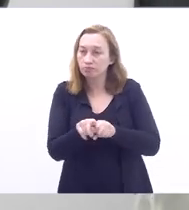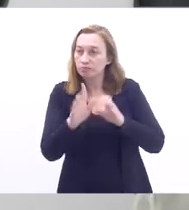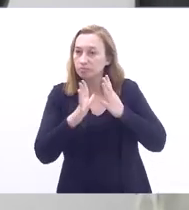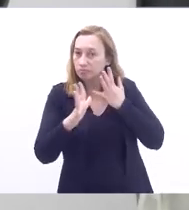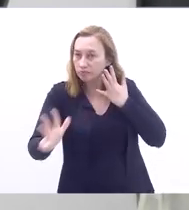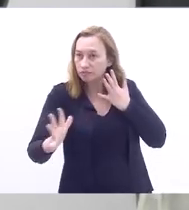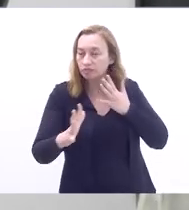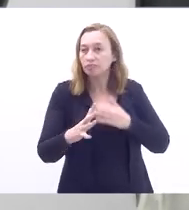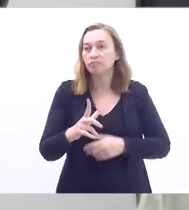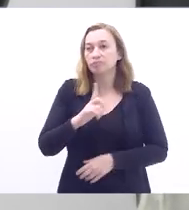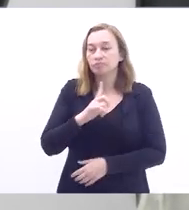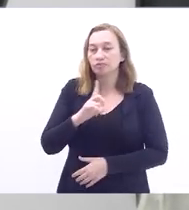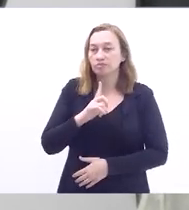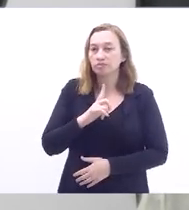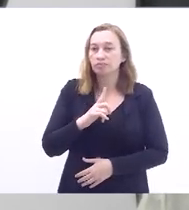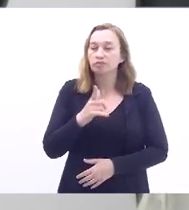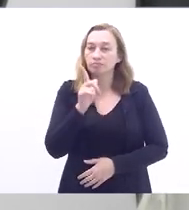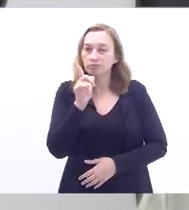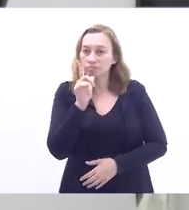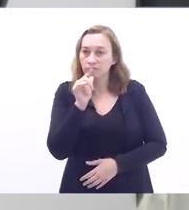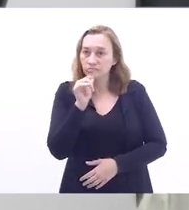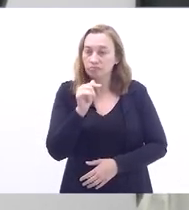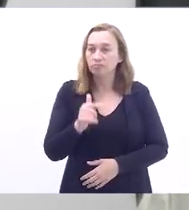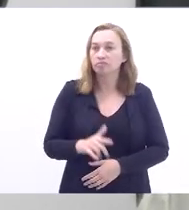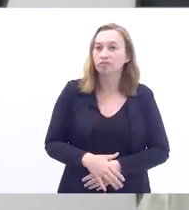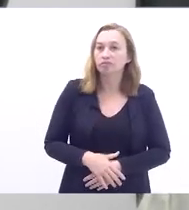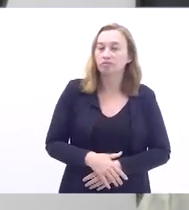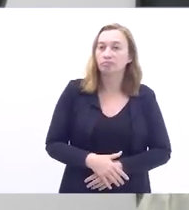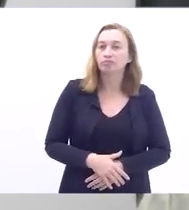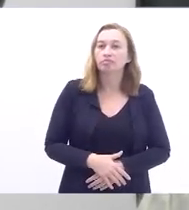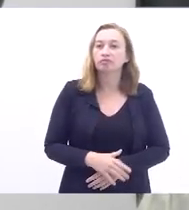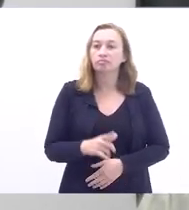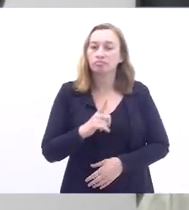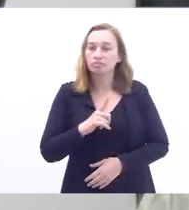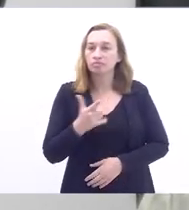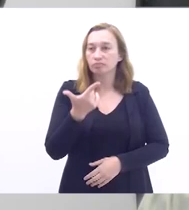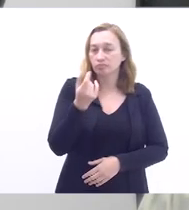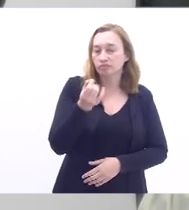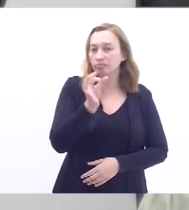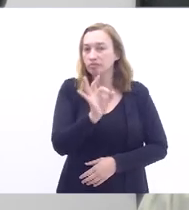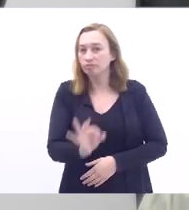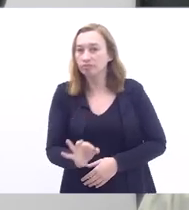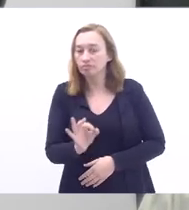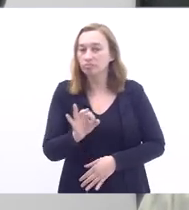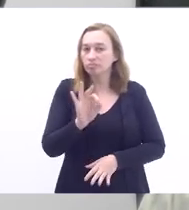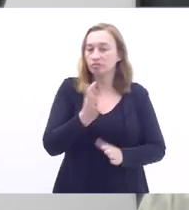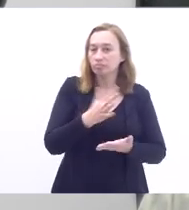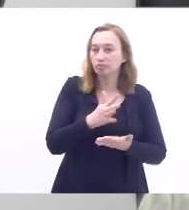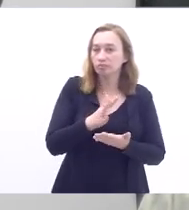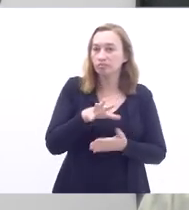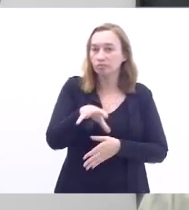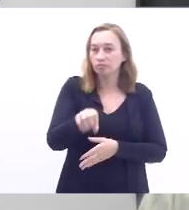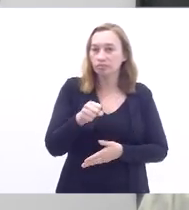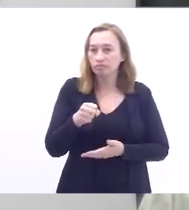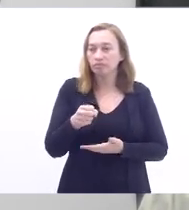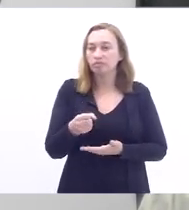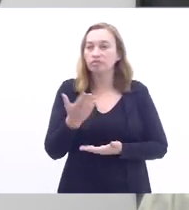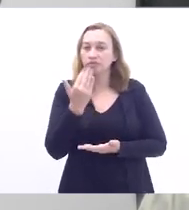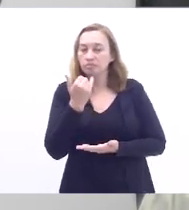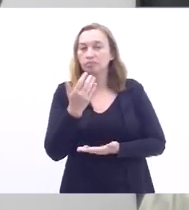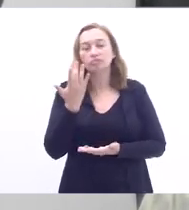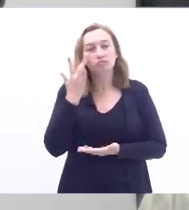hoje nós temos aguentou no Le Vent minutos para poder receber a refeição o que nos parece muito